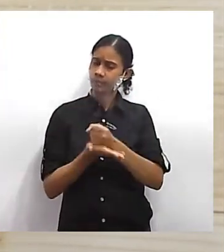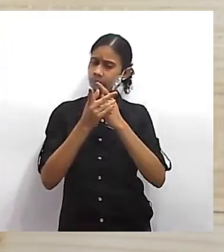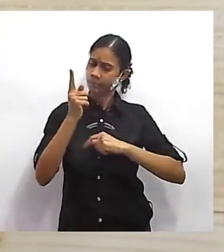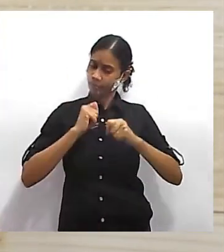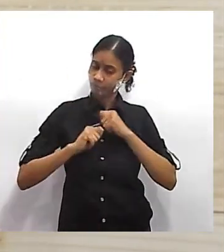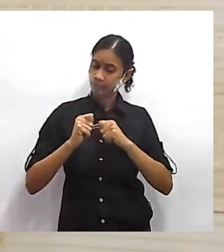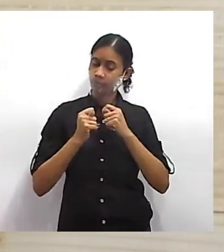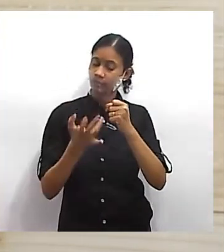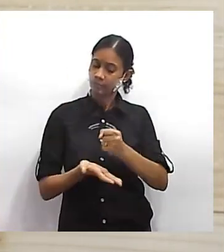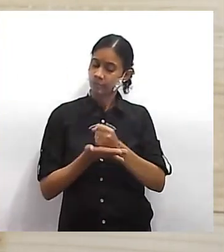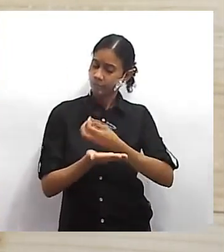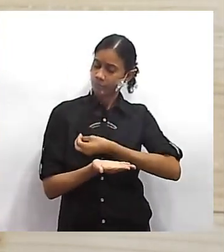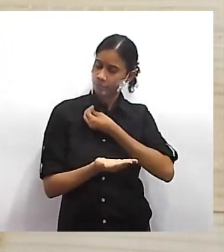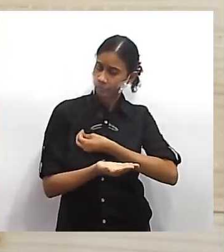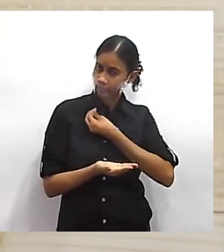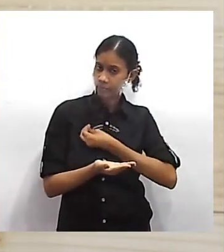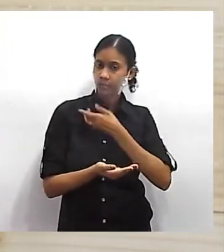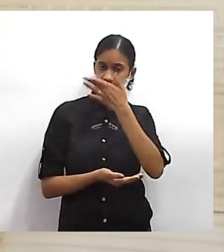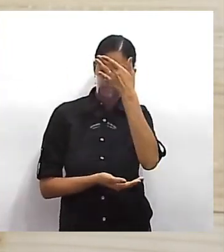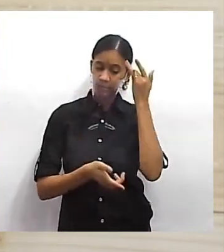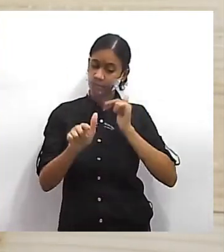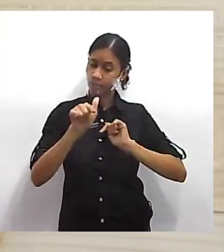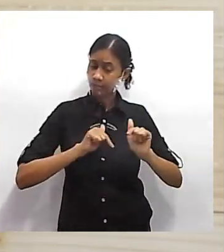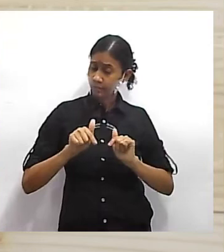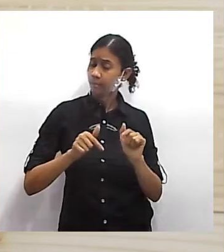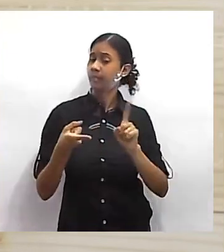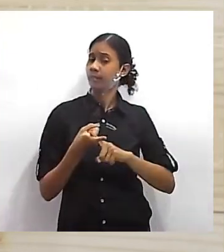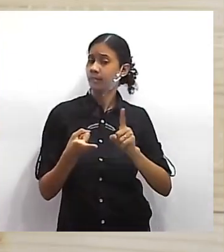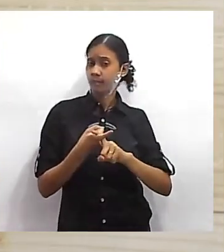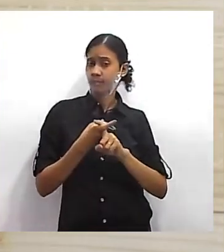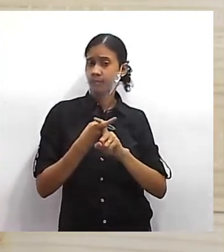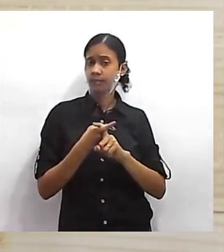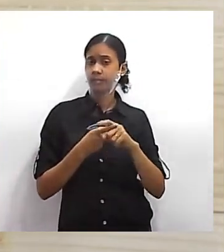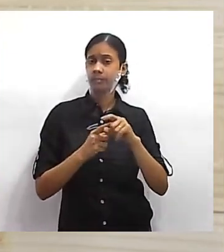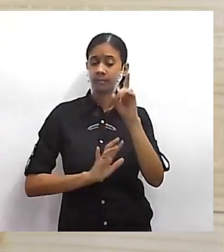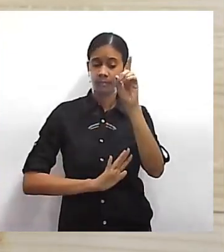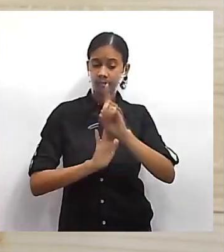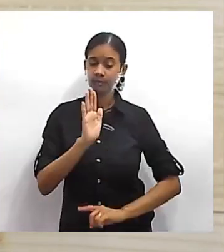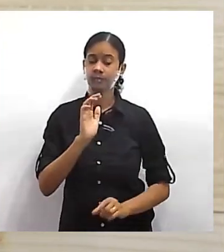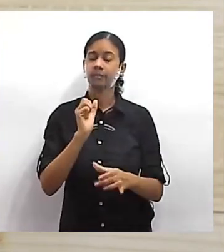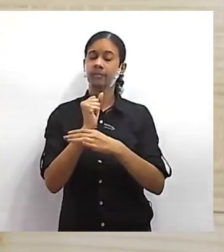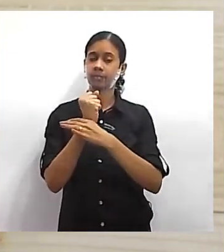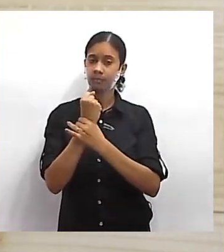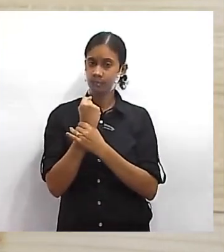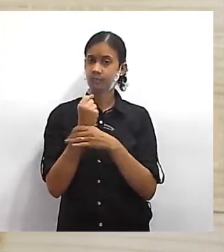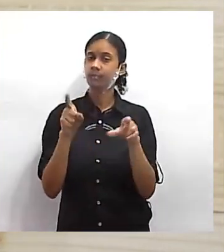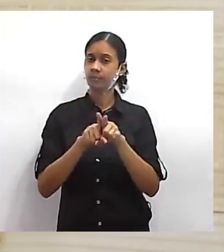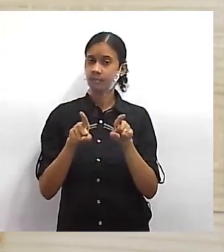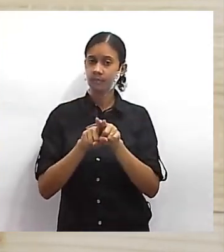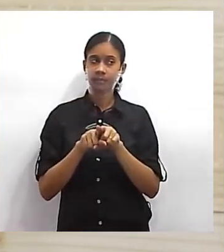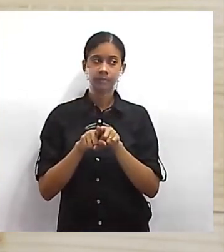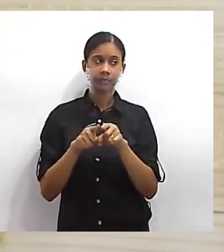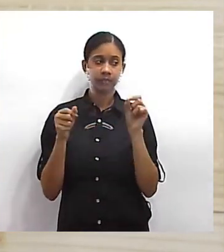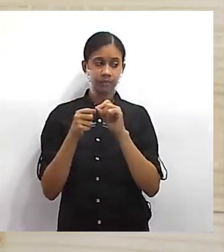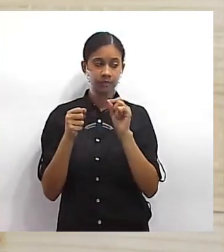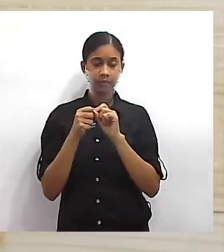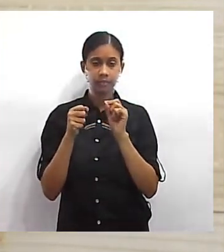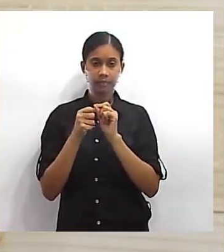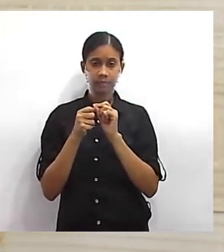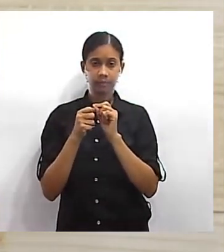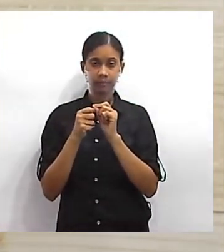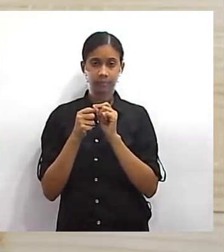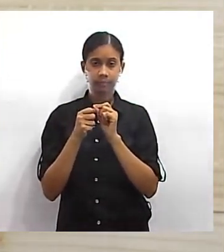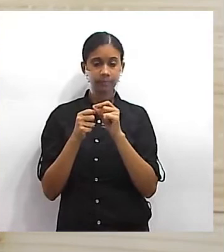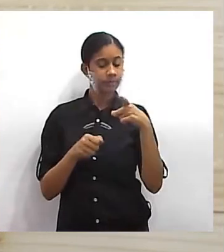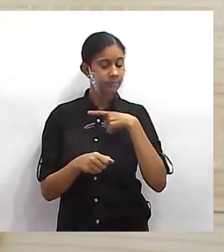melhorar a qualidade de vida do trabalhador, para lhe garantir direitos, não é? para fazer com que para fazer com que